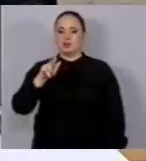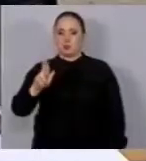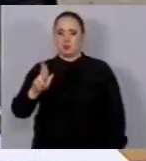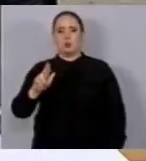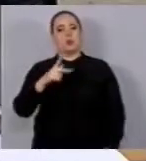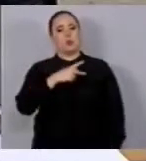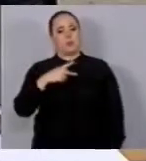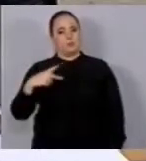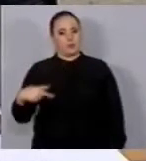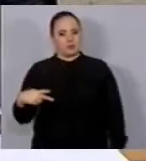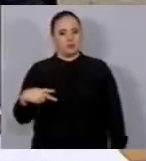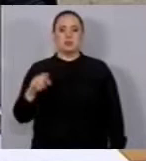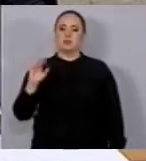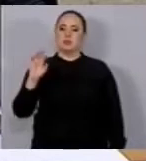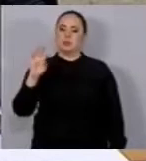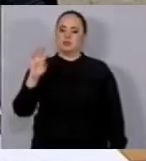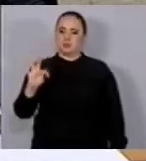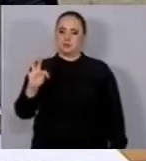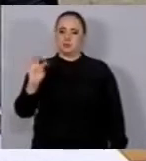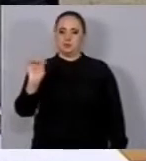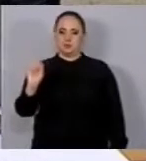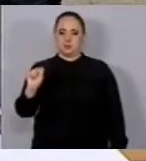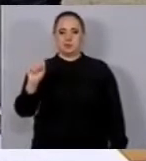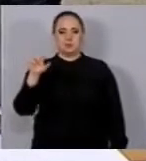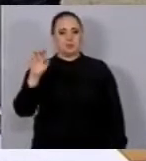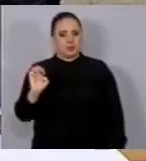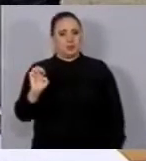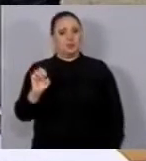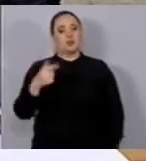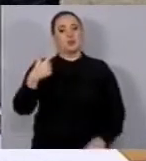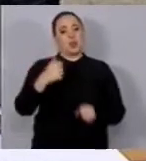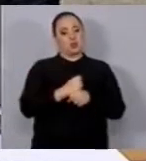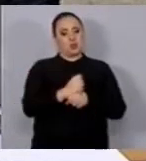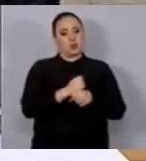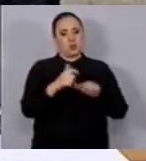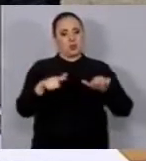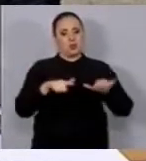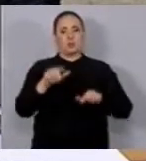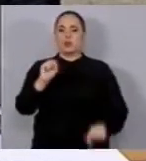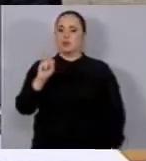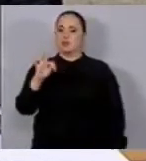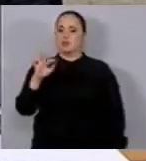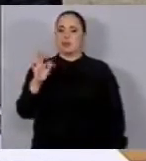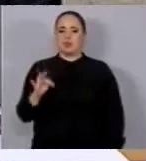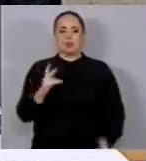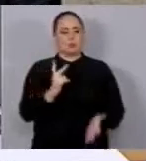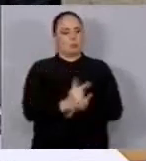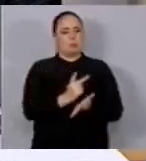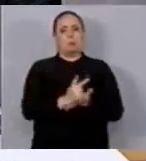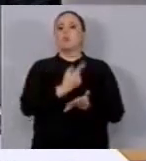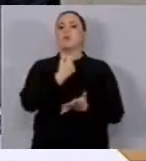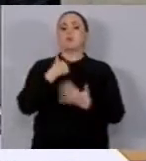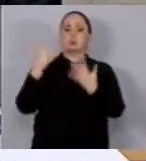na presidência do Tribunal Superior Eleitoral e há 7 anos nesta corte, estendo os mesmos